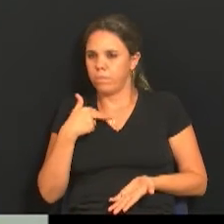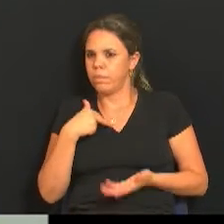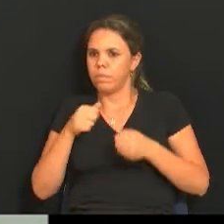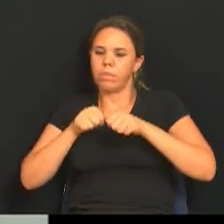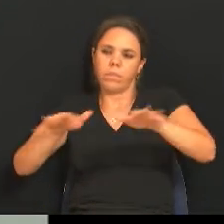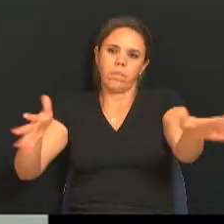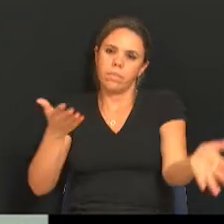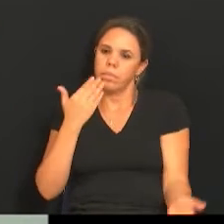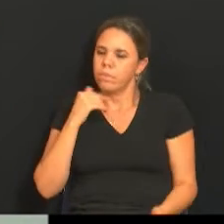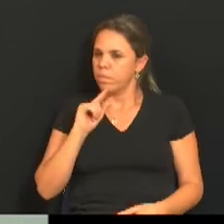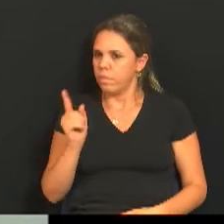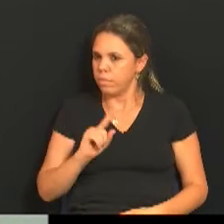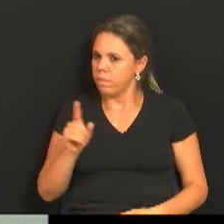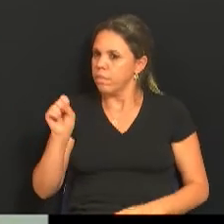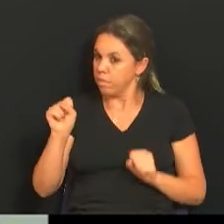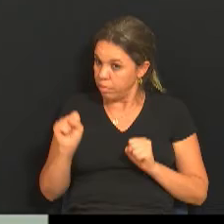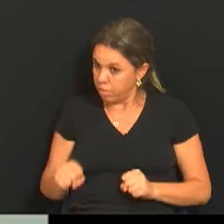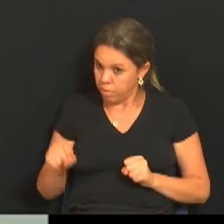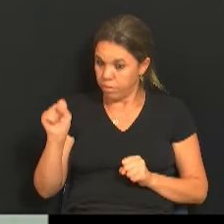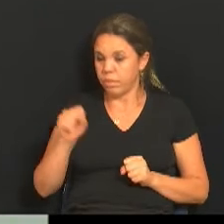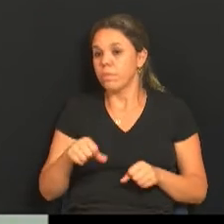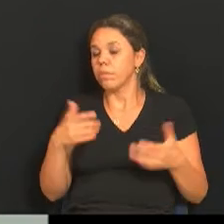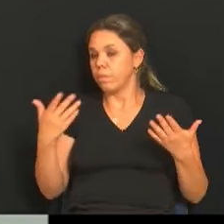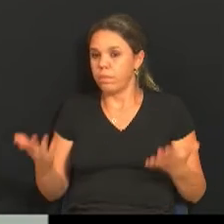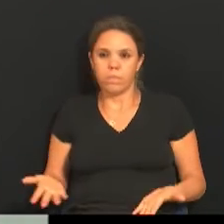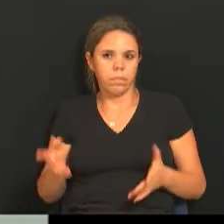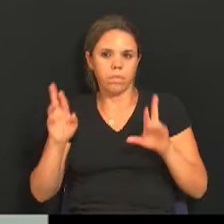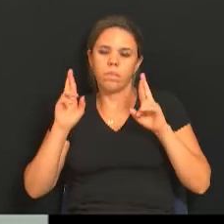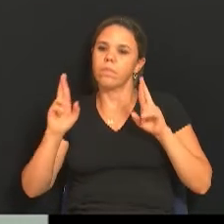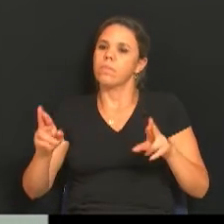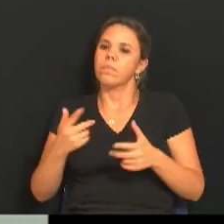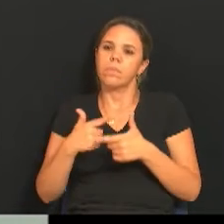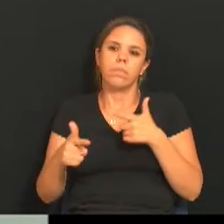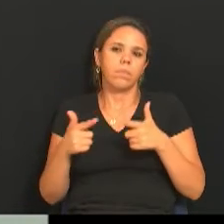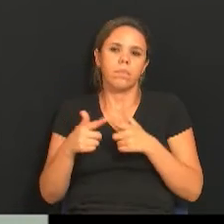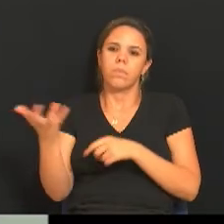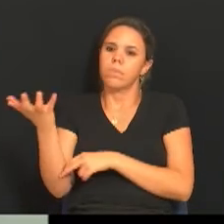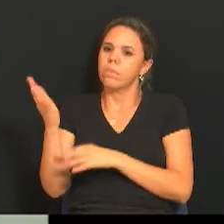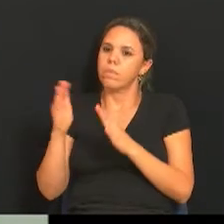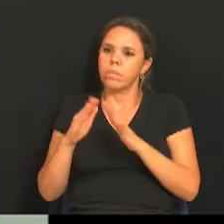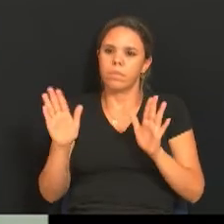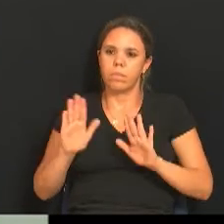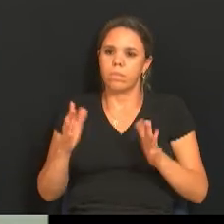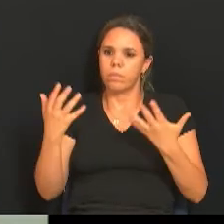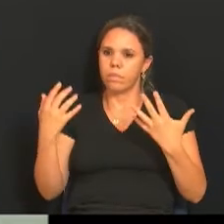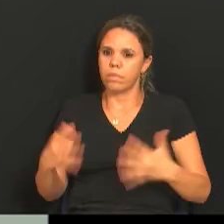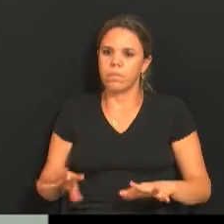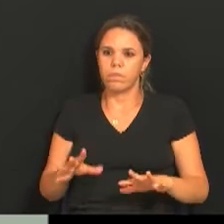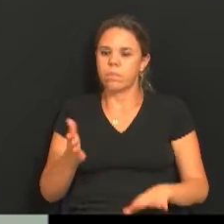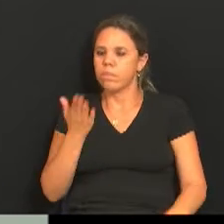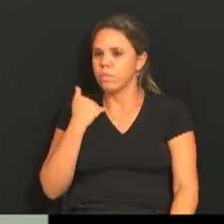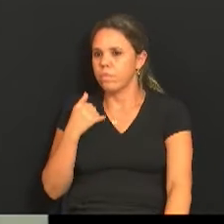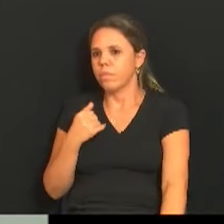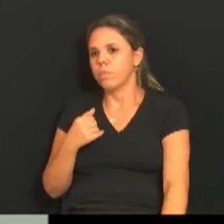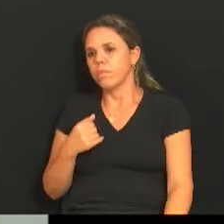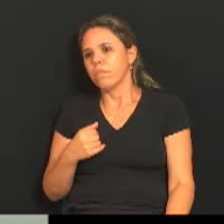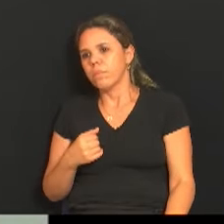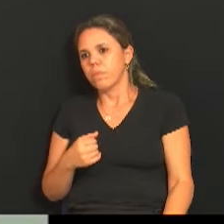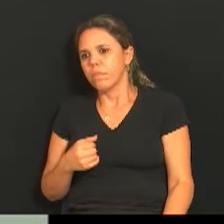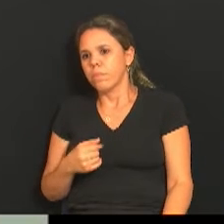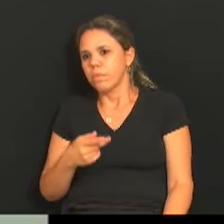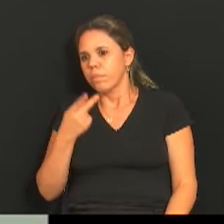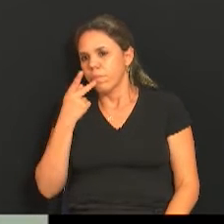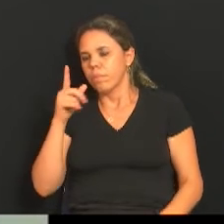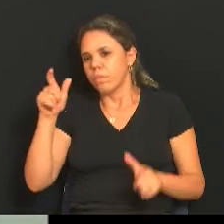distribuir. Paulo, você vai poder distribuir. Eu só espero que não tenha um morador de rua para querer comer, porque ele vai estar lá num